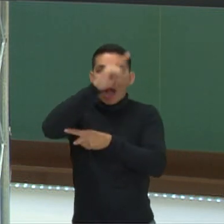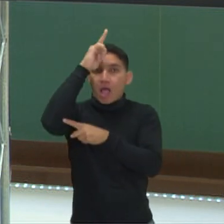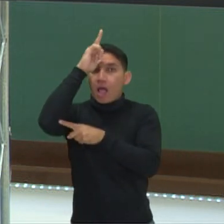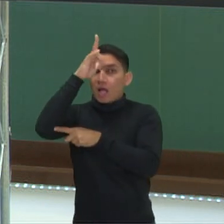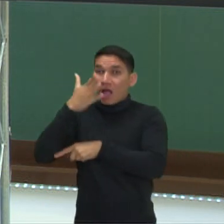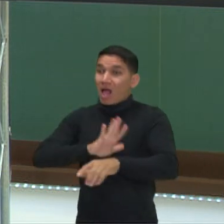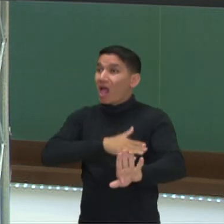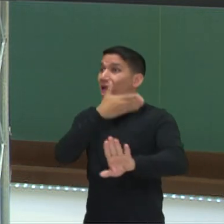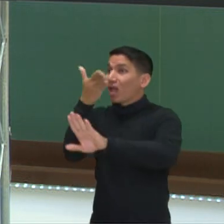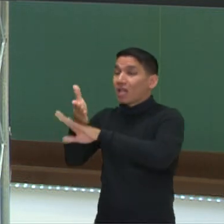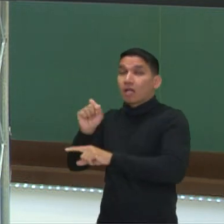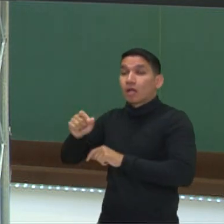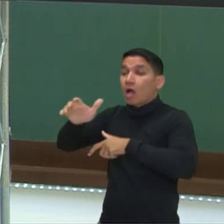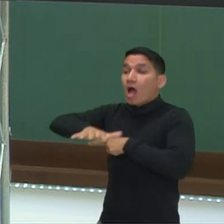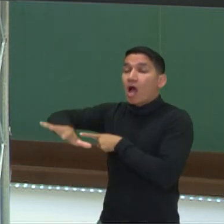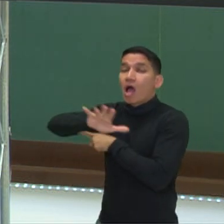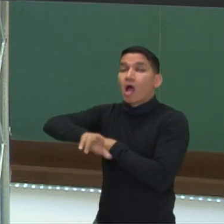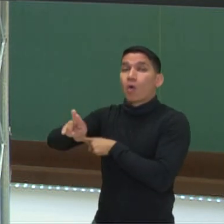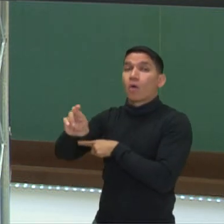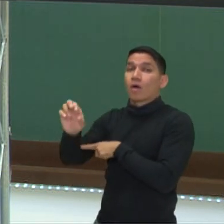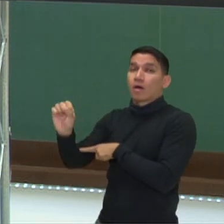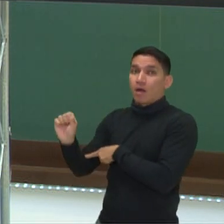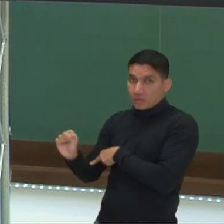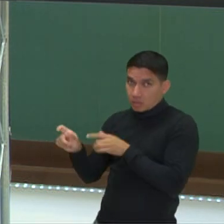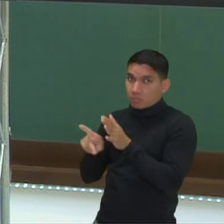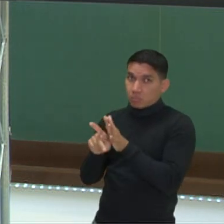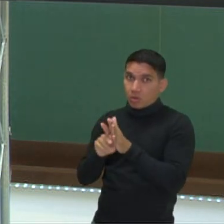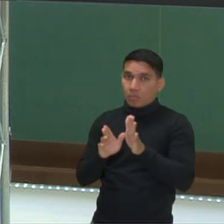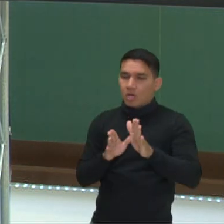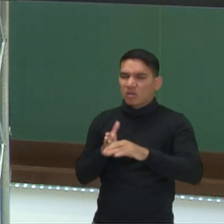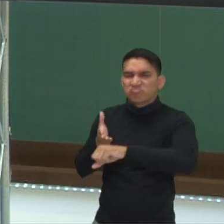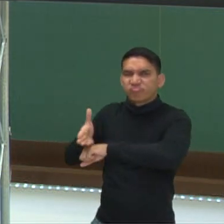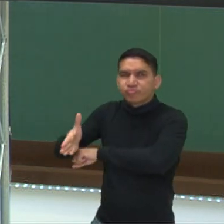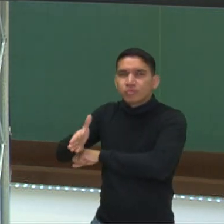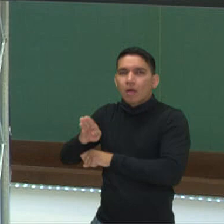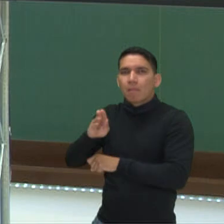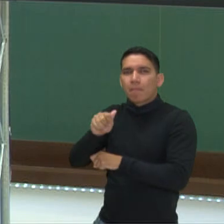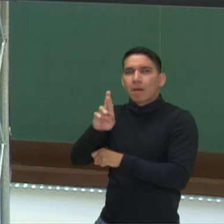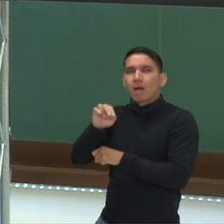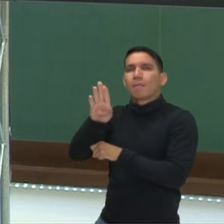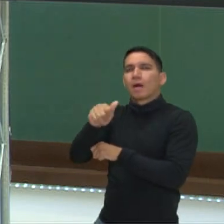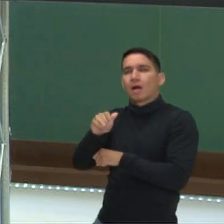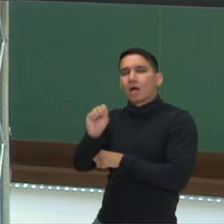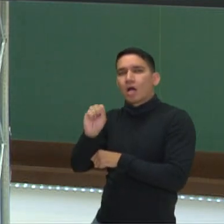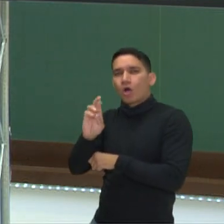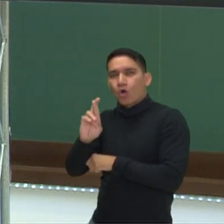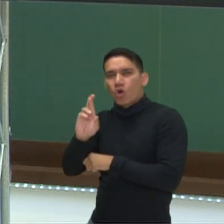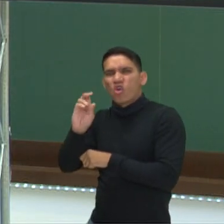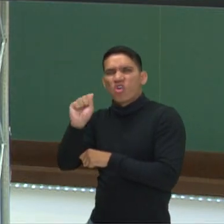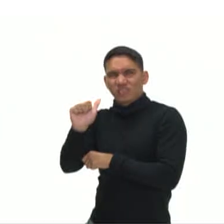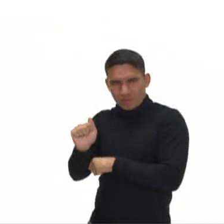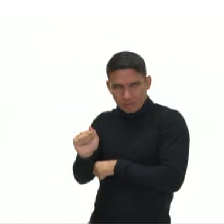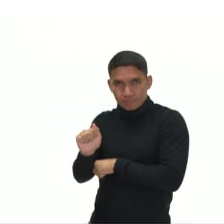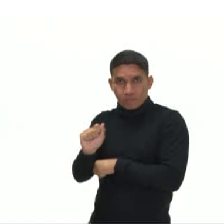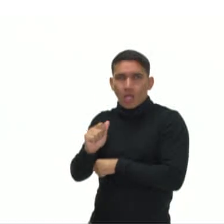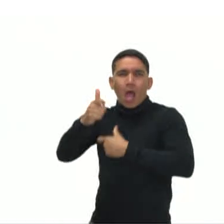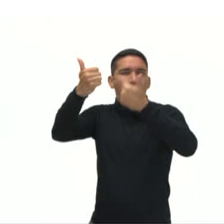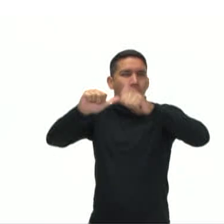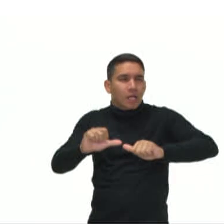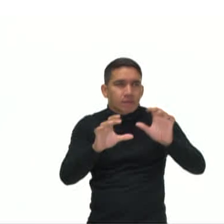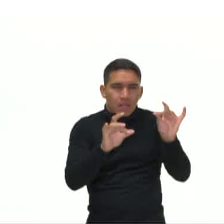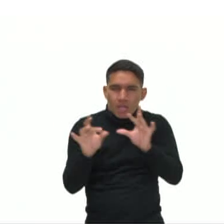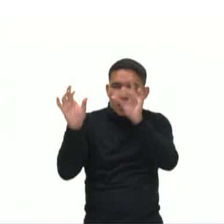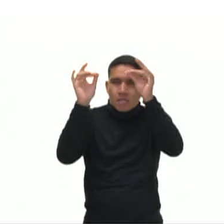à União Soviética, e da Operação Barbarossa. Considerando os elementos observados na imagem, eu vou dar um tempinho para